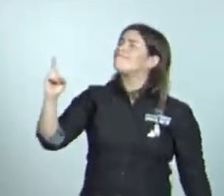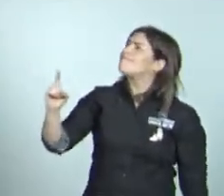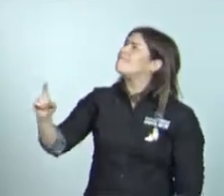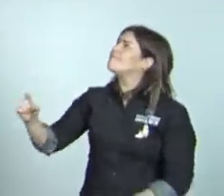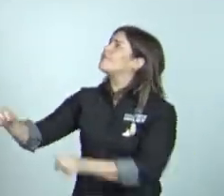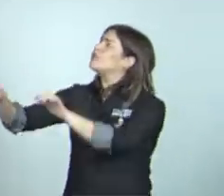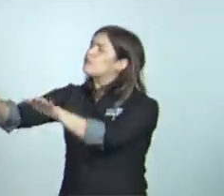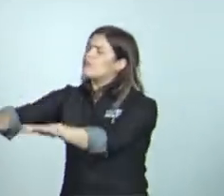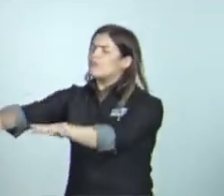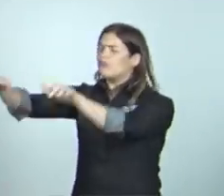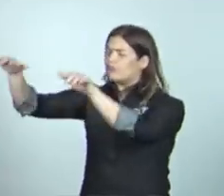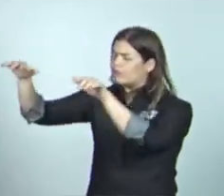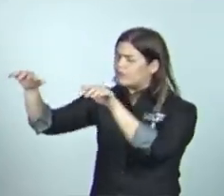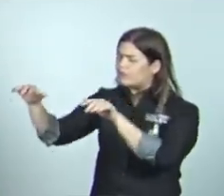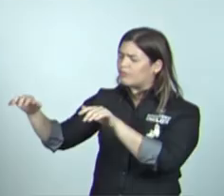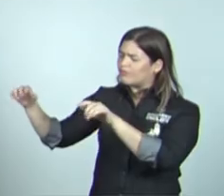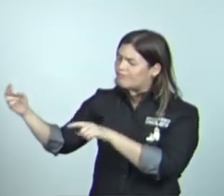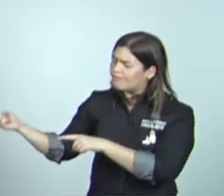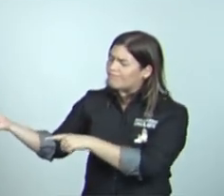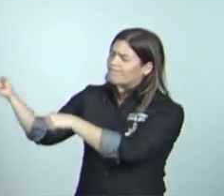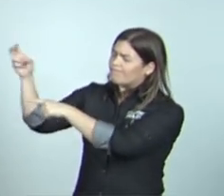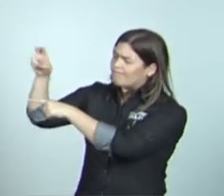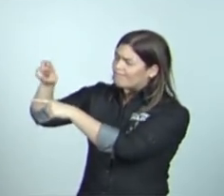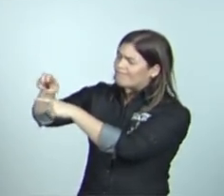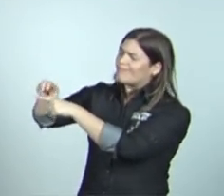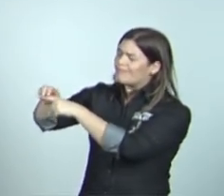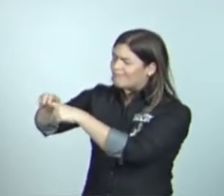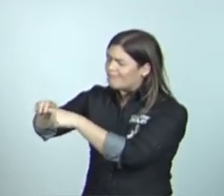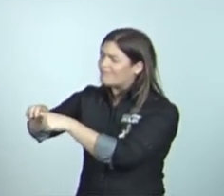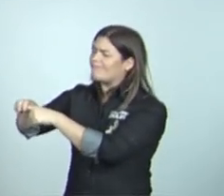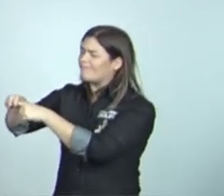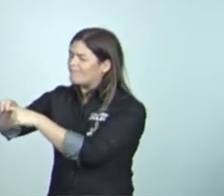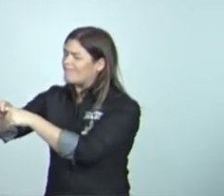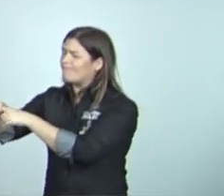e o trono